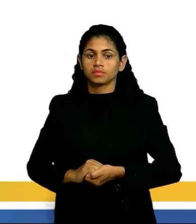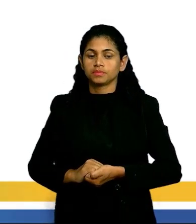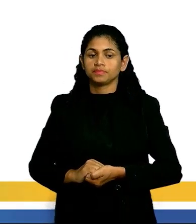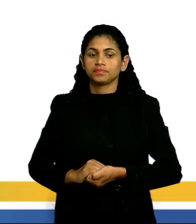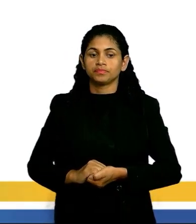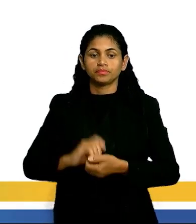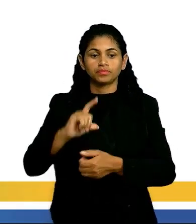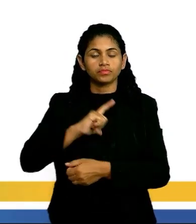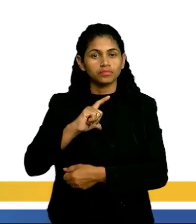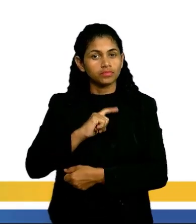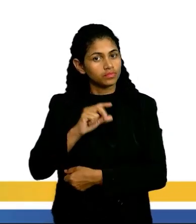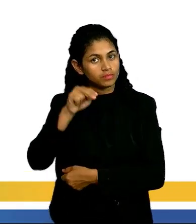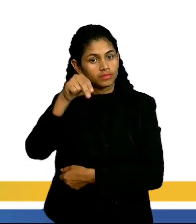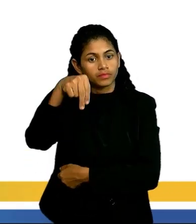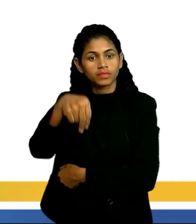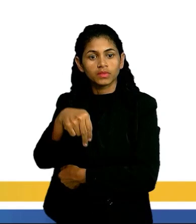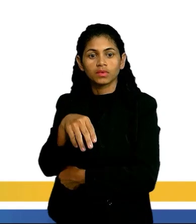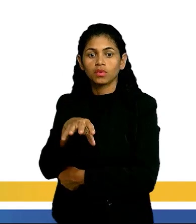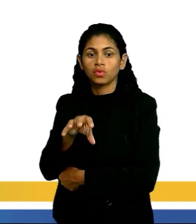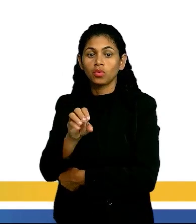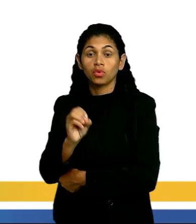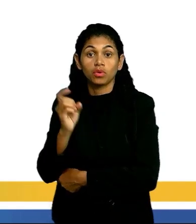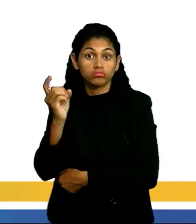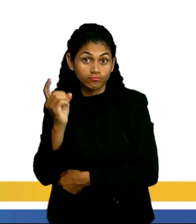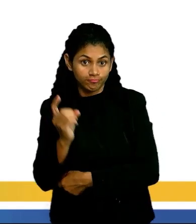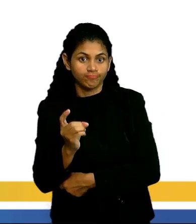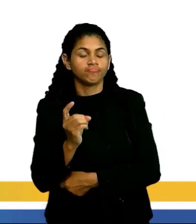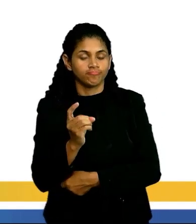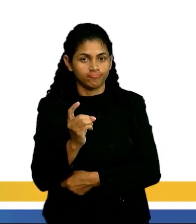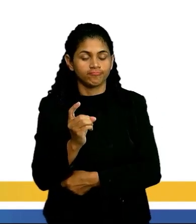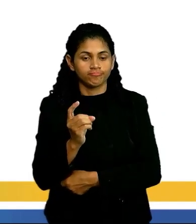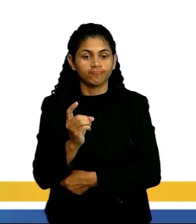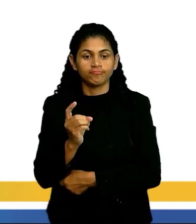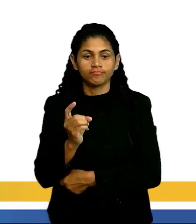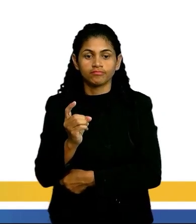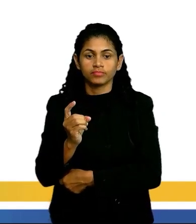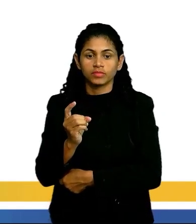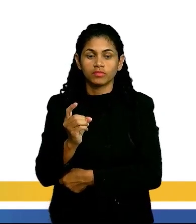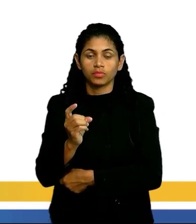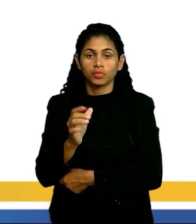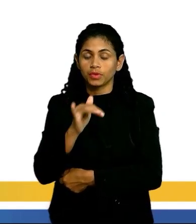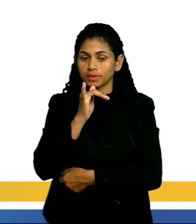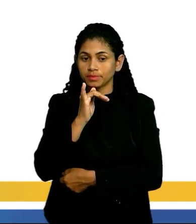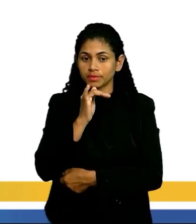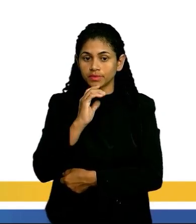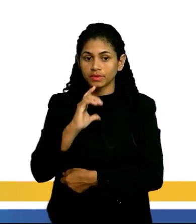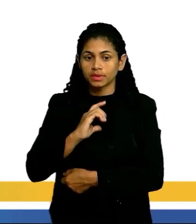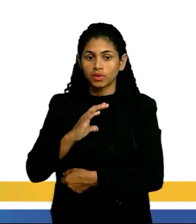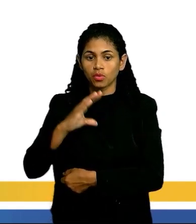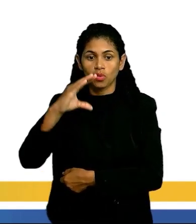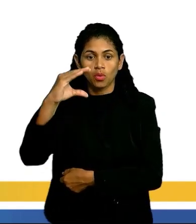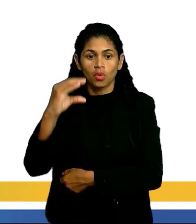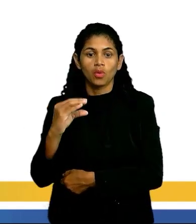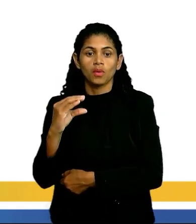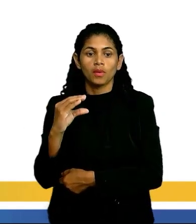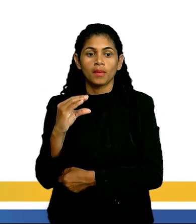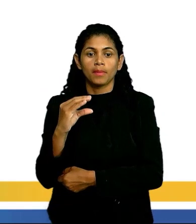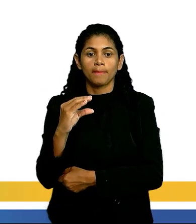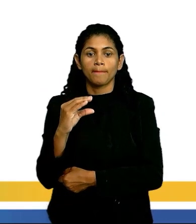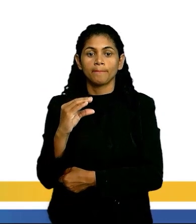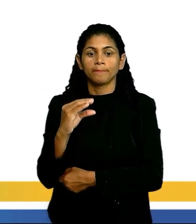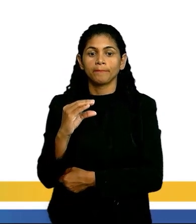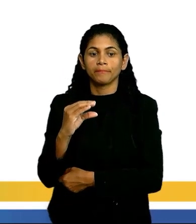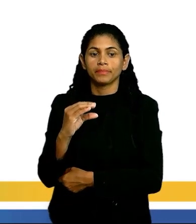nós temos o seguinte. O outro exemplo, eu tenho o carbonato de sódio, e perceba ali que eu tenho no carbonato